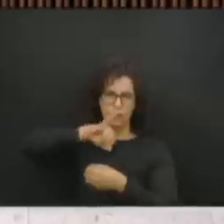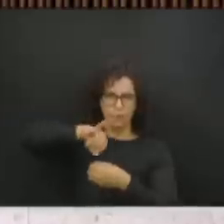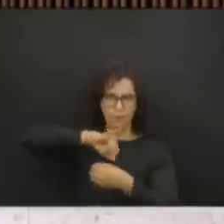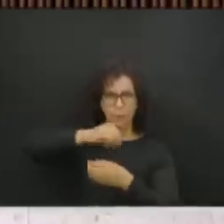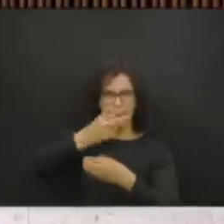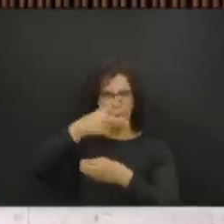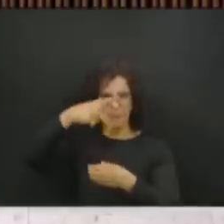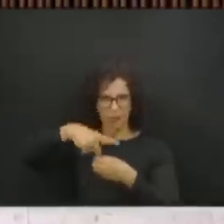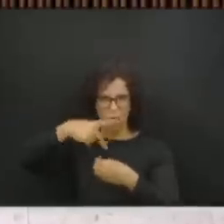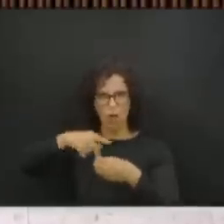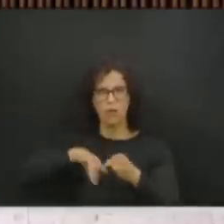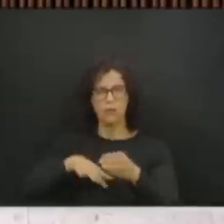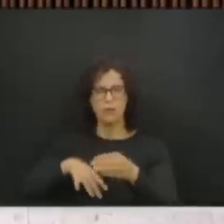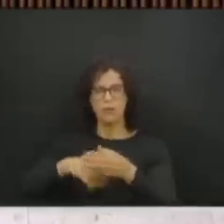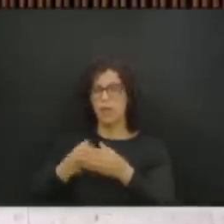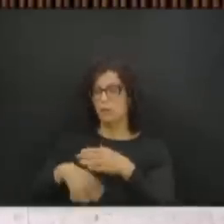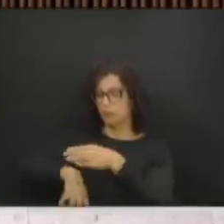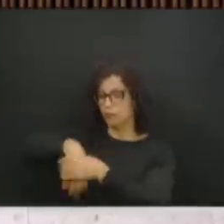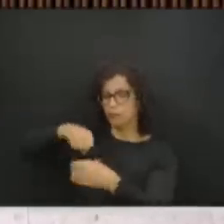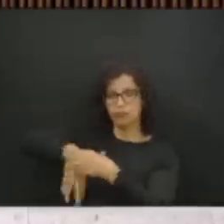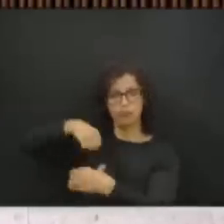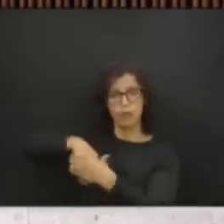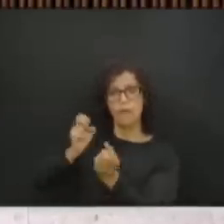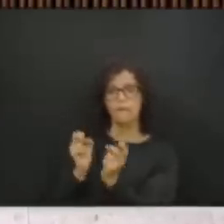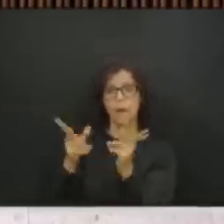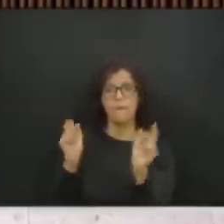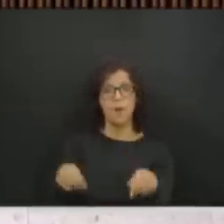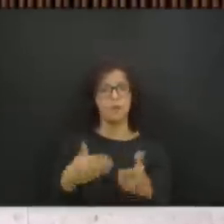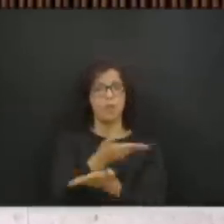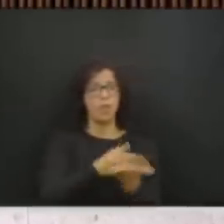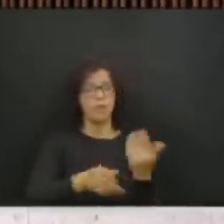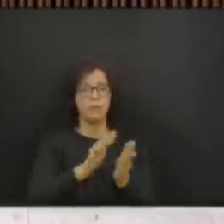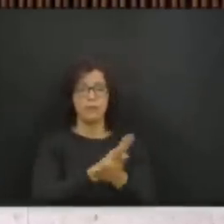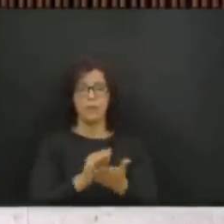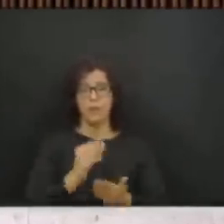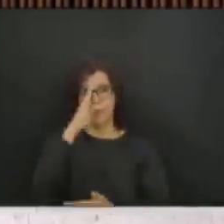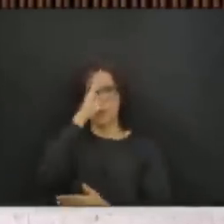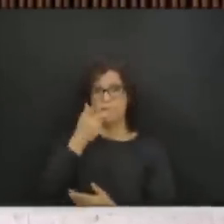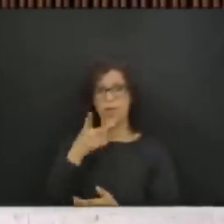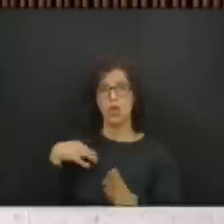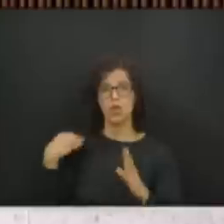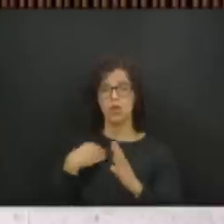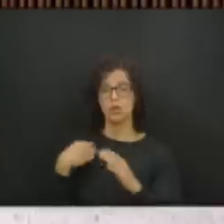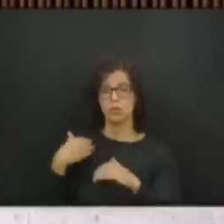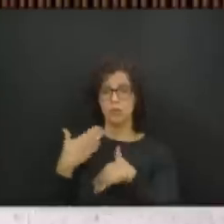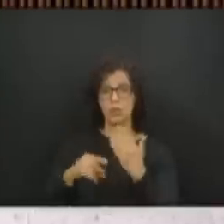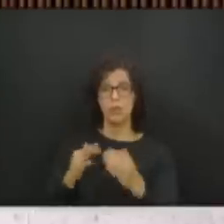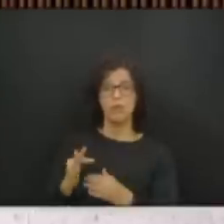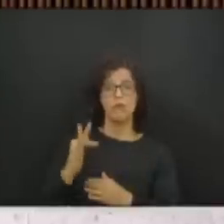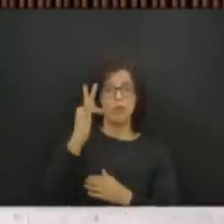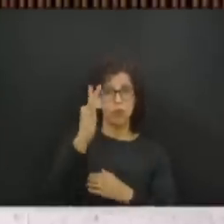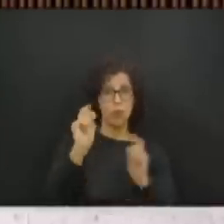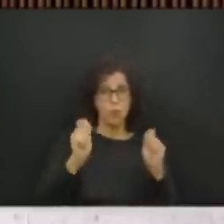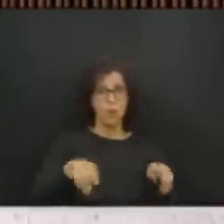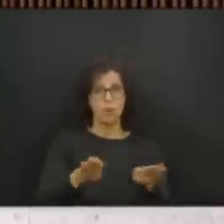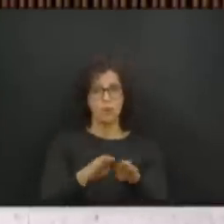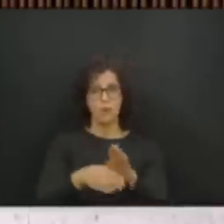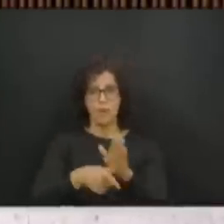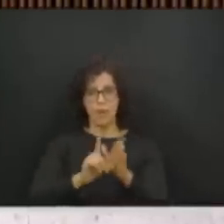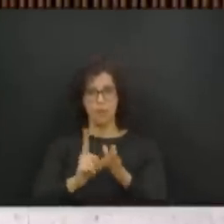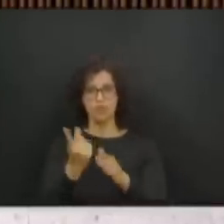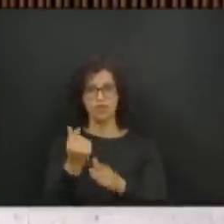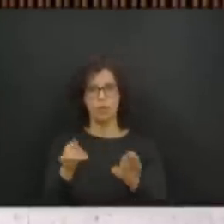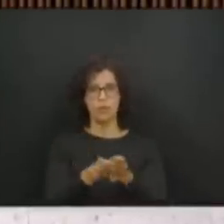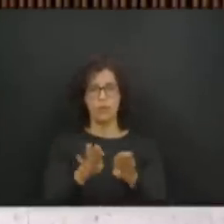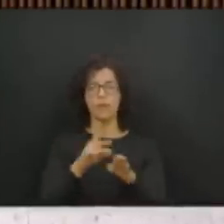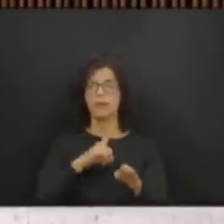partilha "o que bolsonaro propõe é que ele possa vender toda a produção futura adiantar